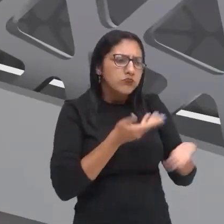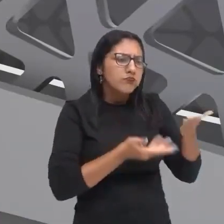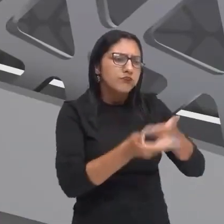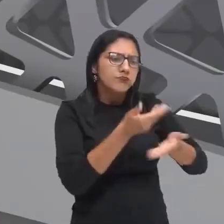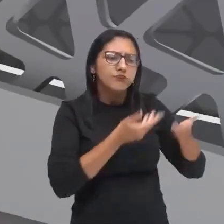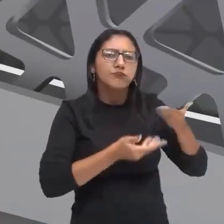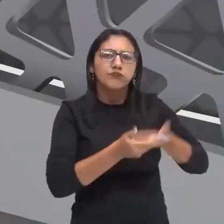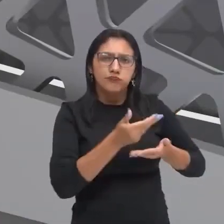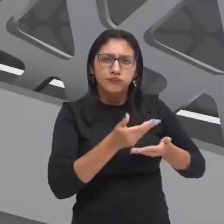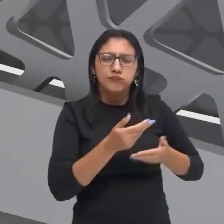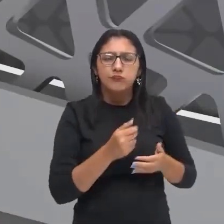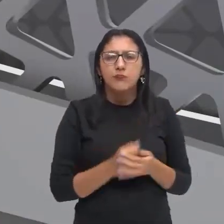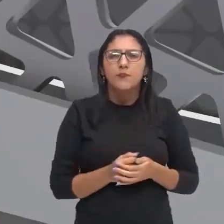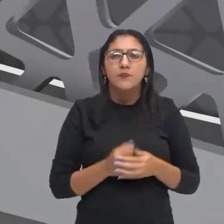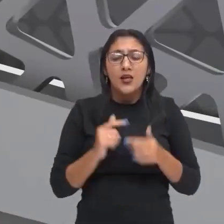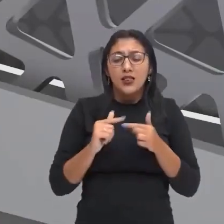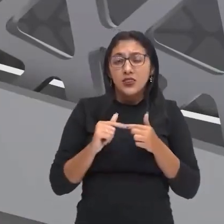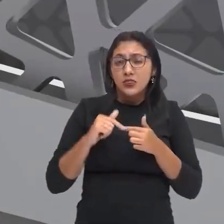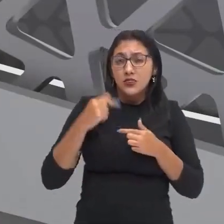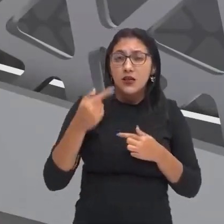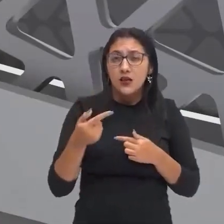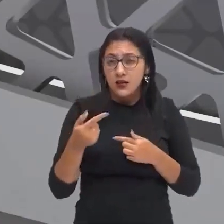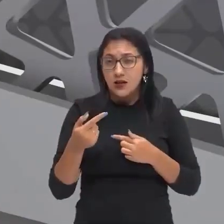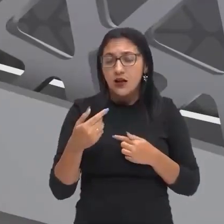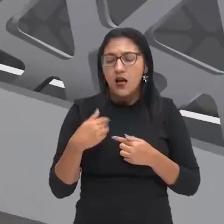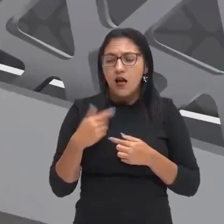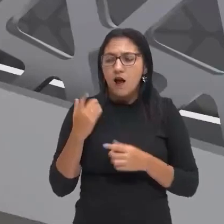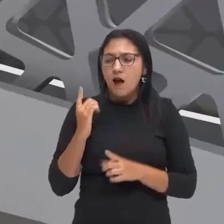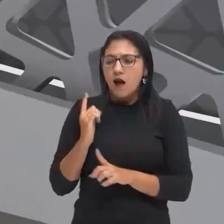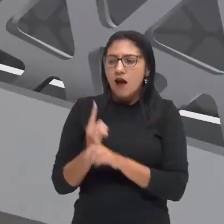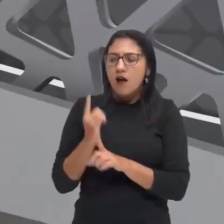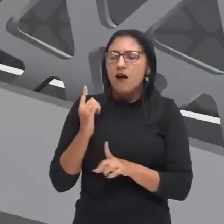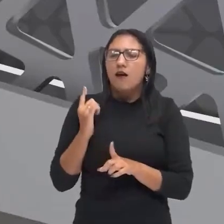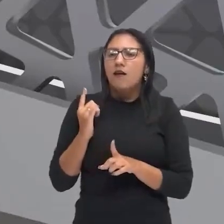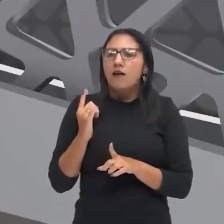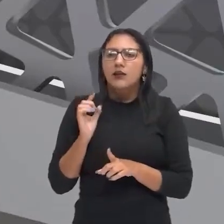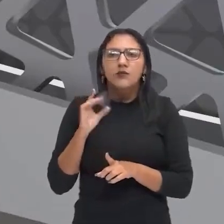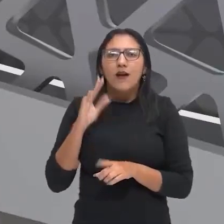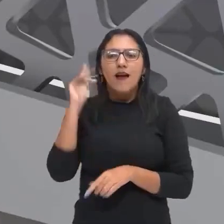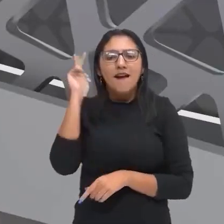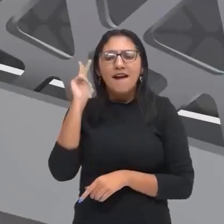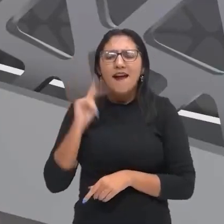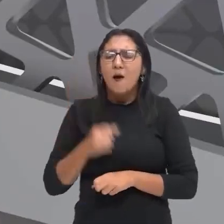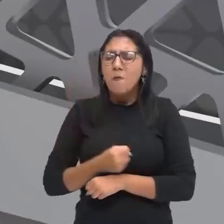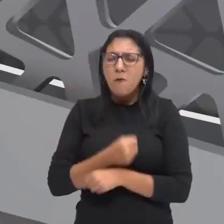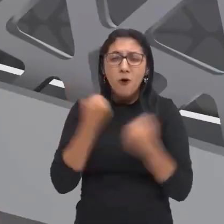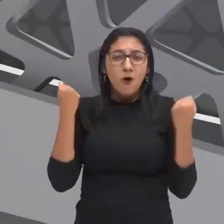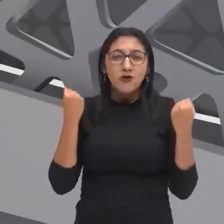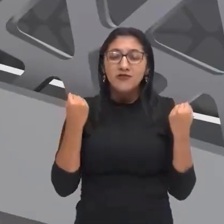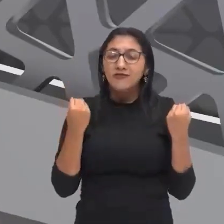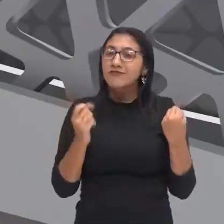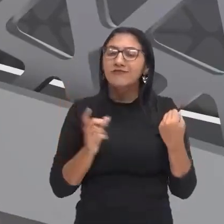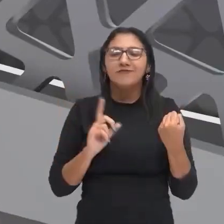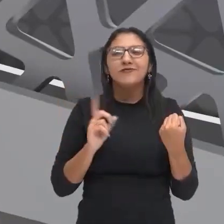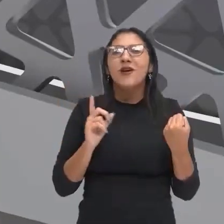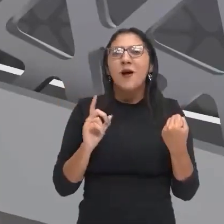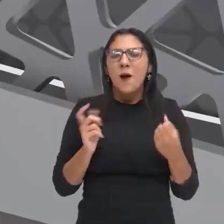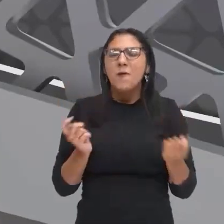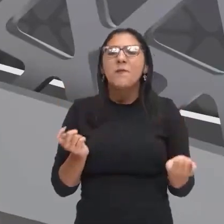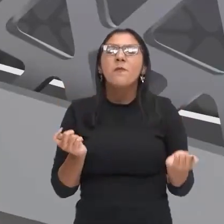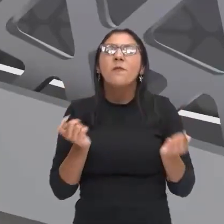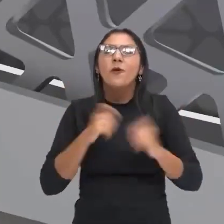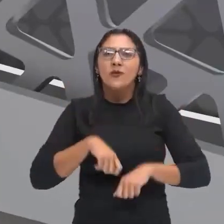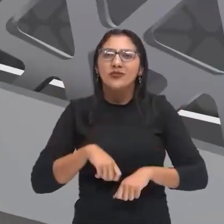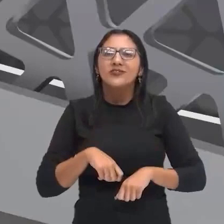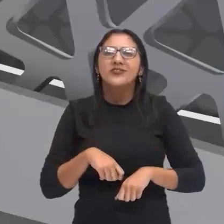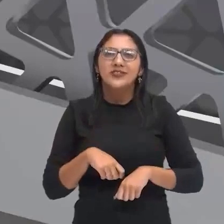daí que eu descobri que não seria um sonho impossível se eu quisesse cursar um desses cursos